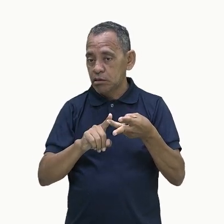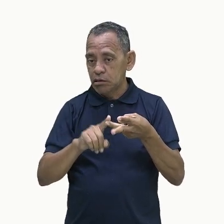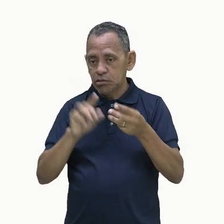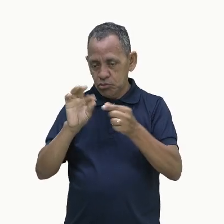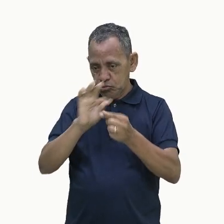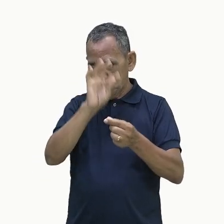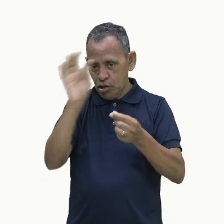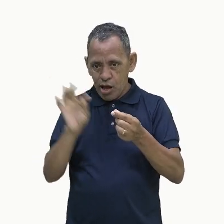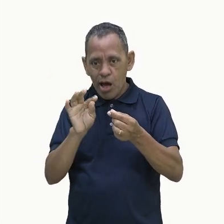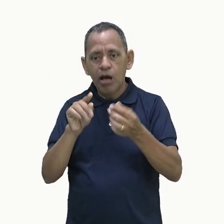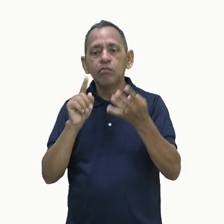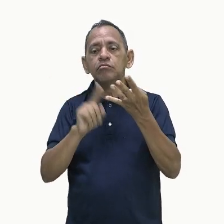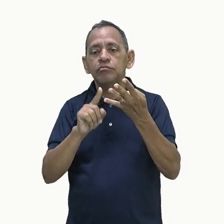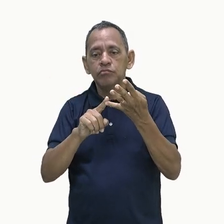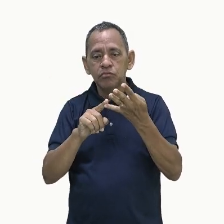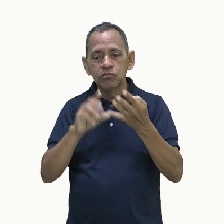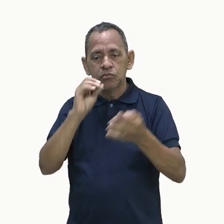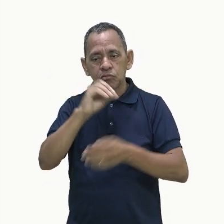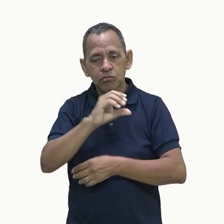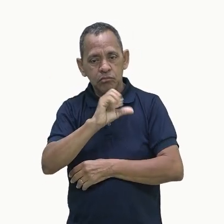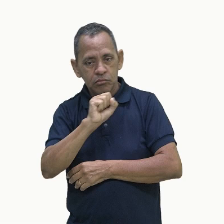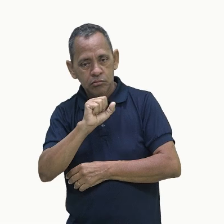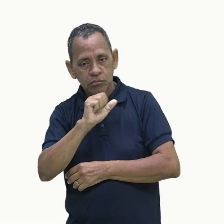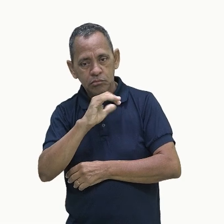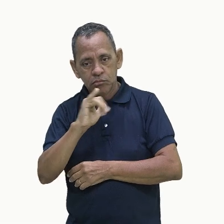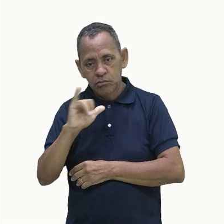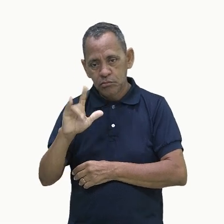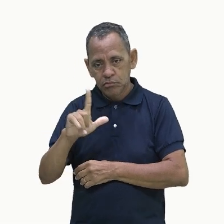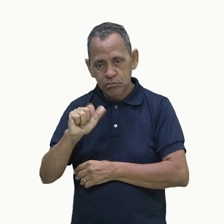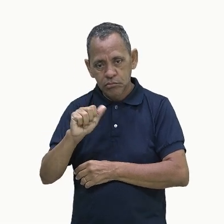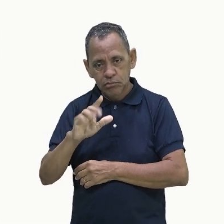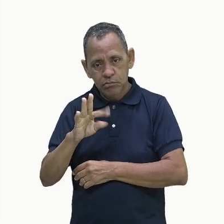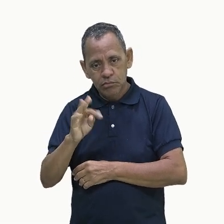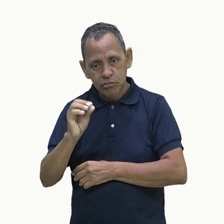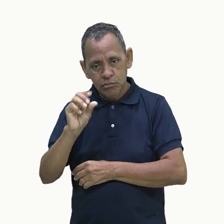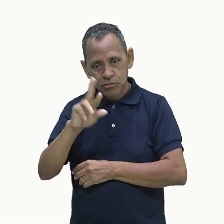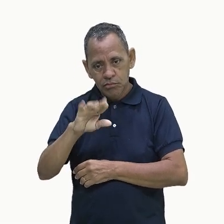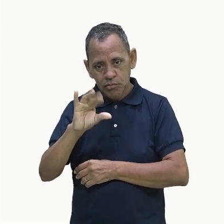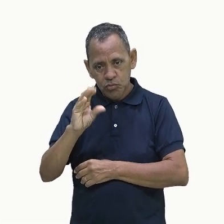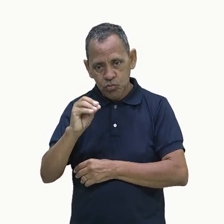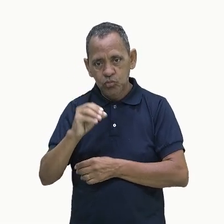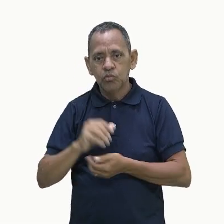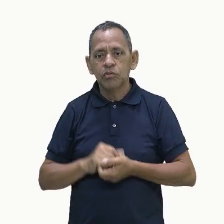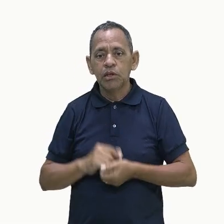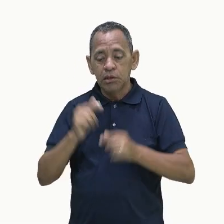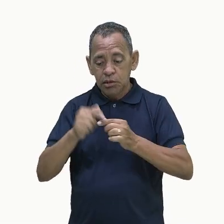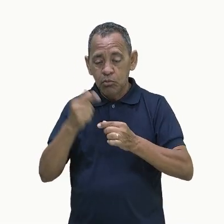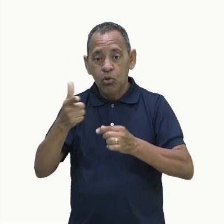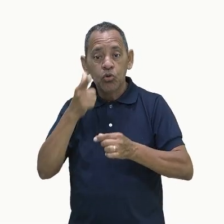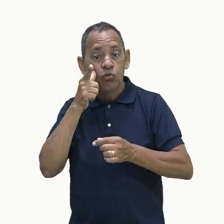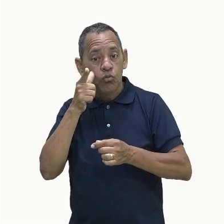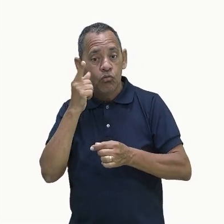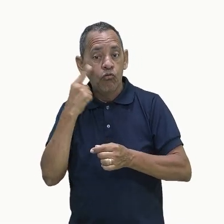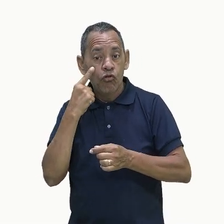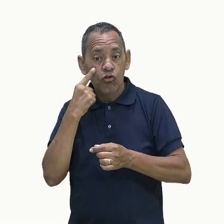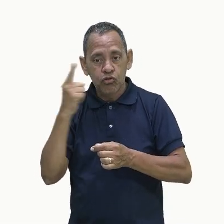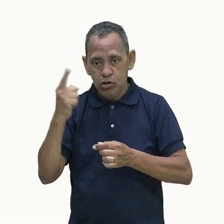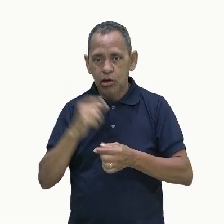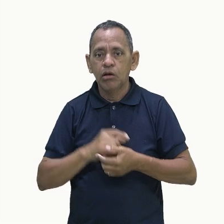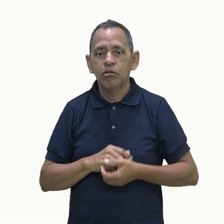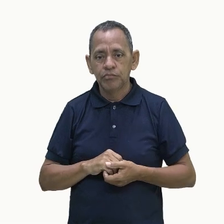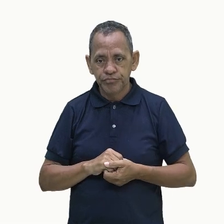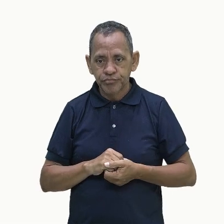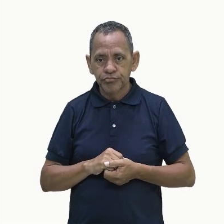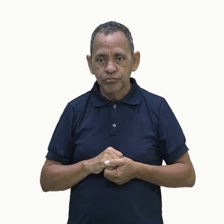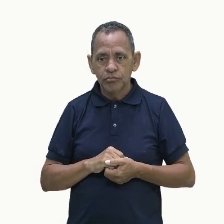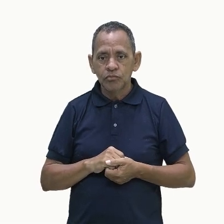circular e o movimento oscilatório. Depois disso, né, vejam que nós estamos saindo aí, no caso,